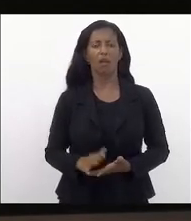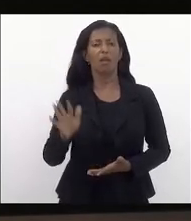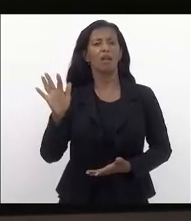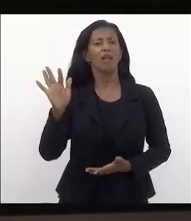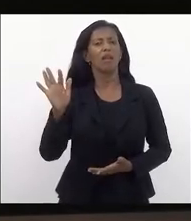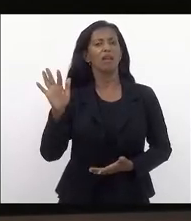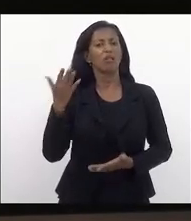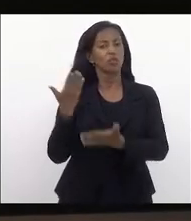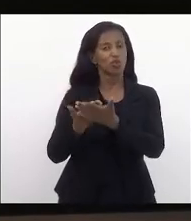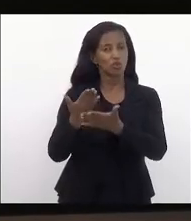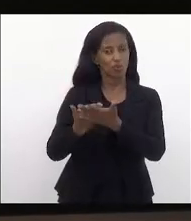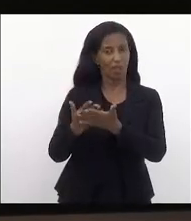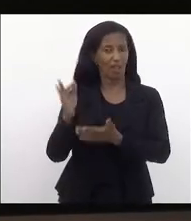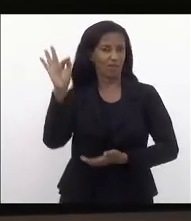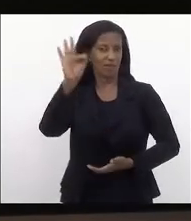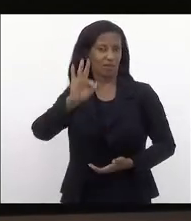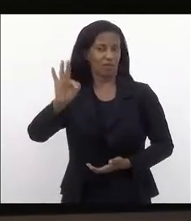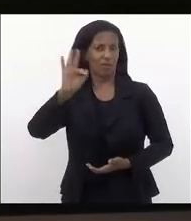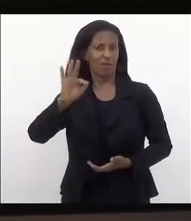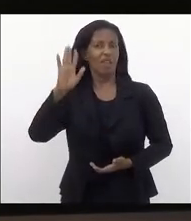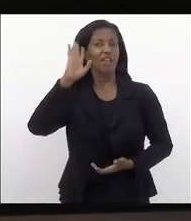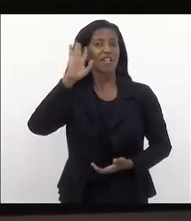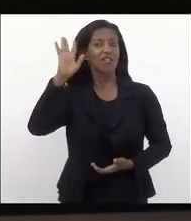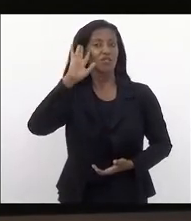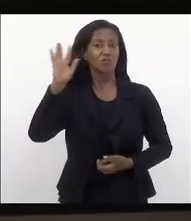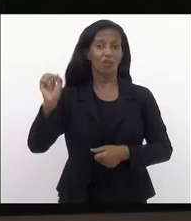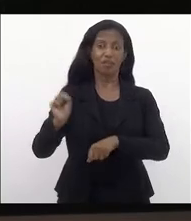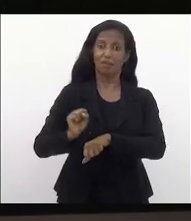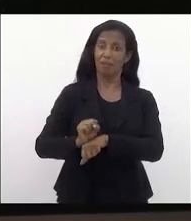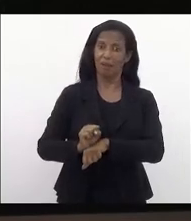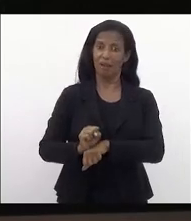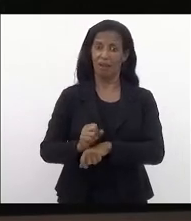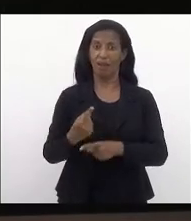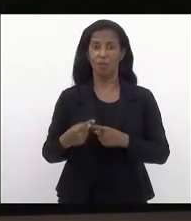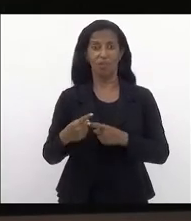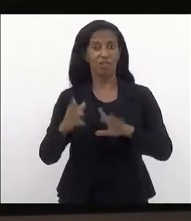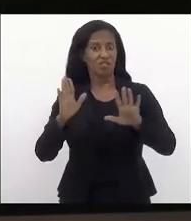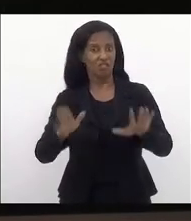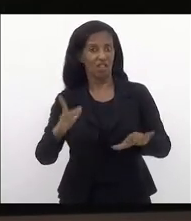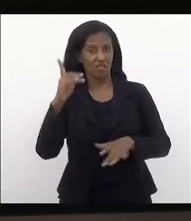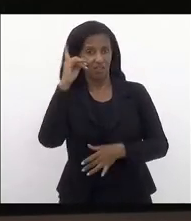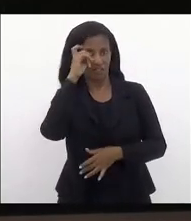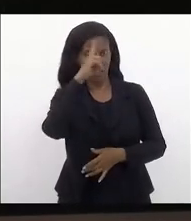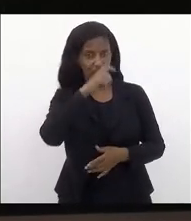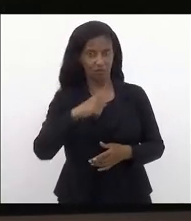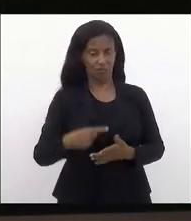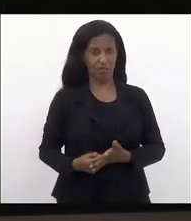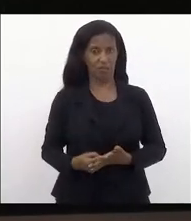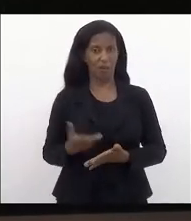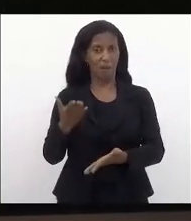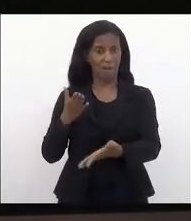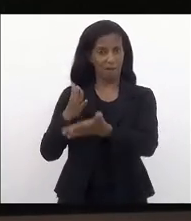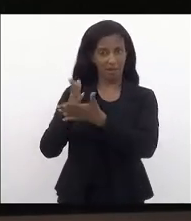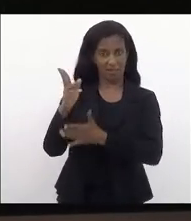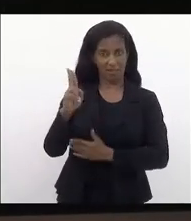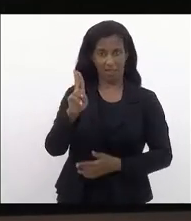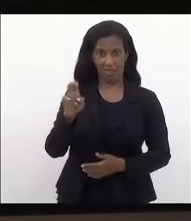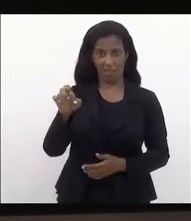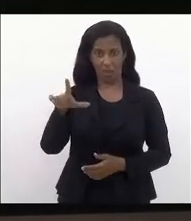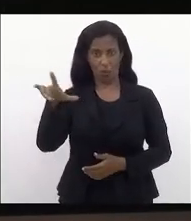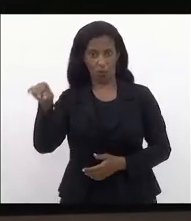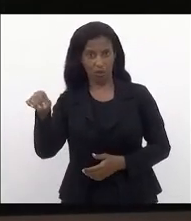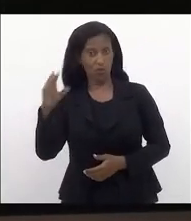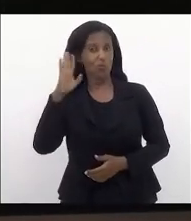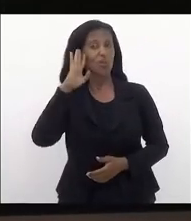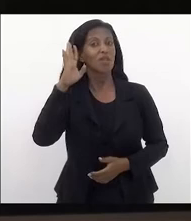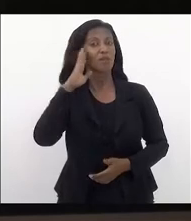pública esse sonho vai deixar de existir porque se já estava difícil concorrer e passar na UES imagina